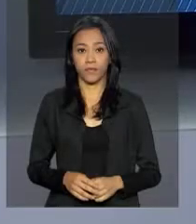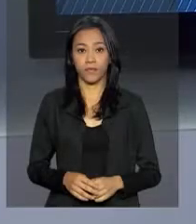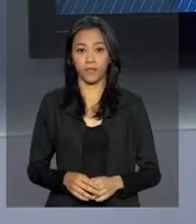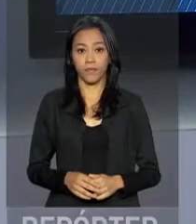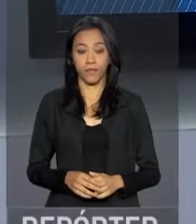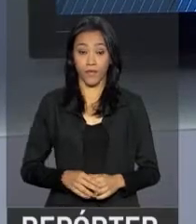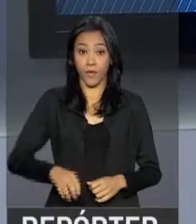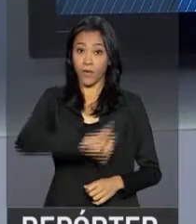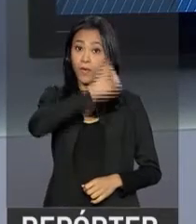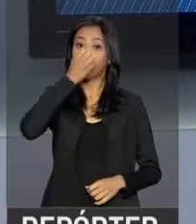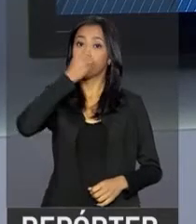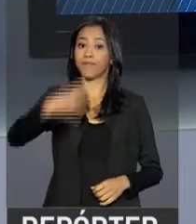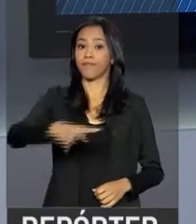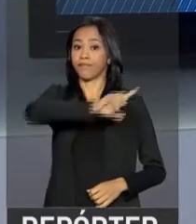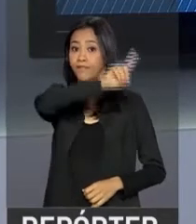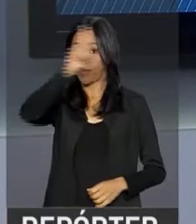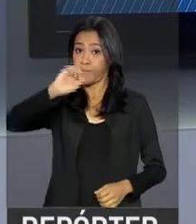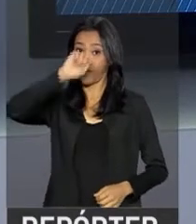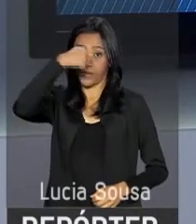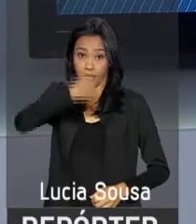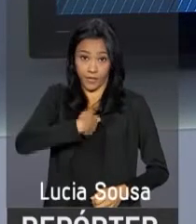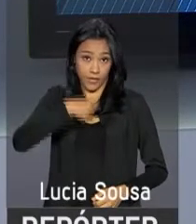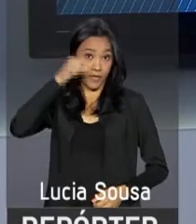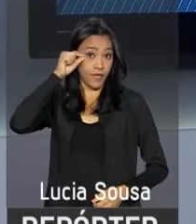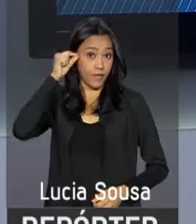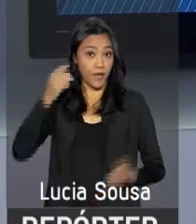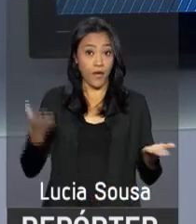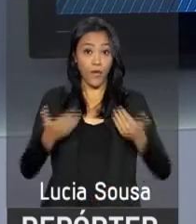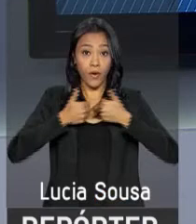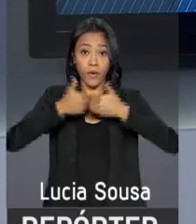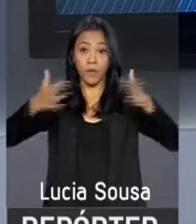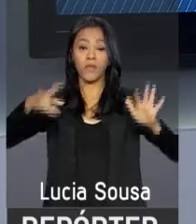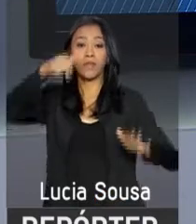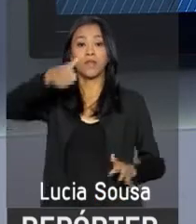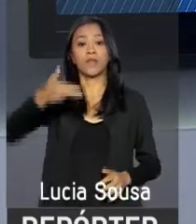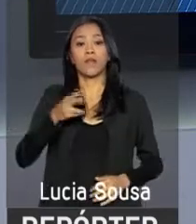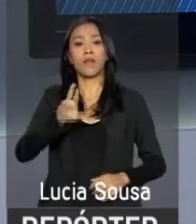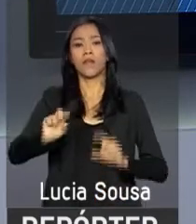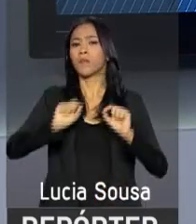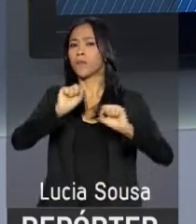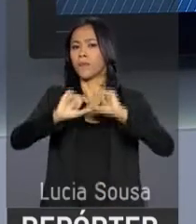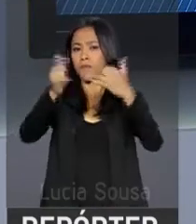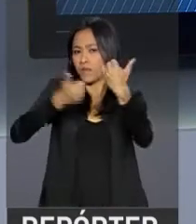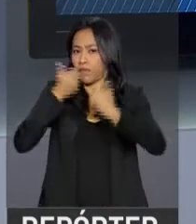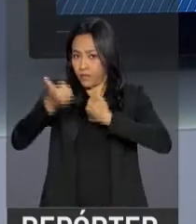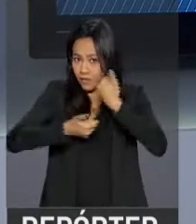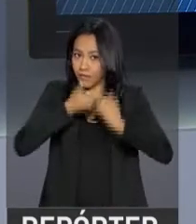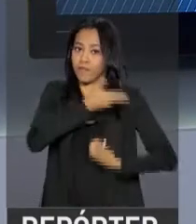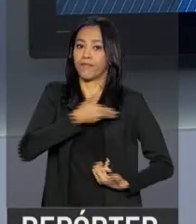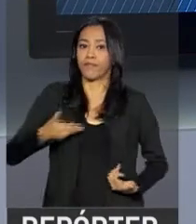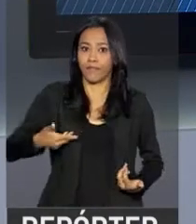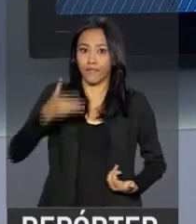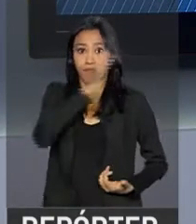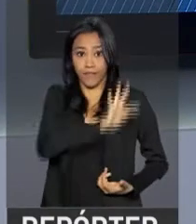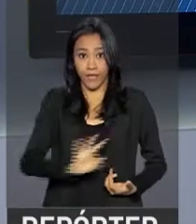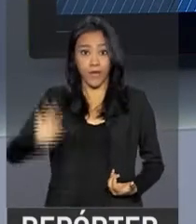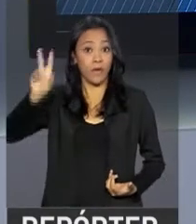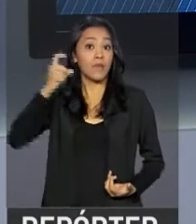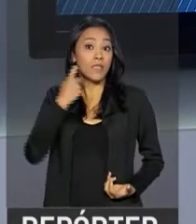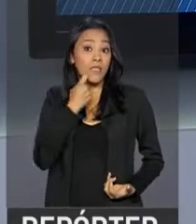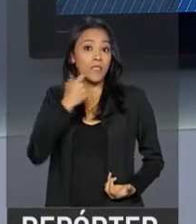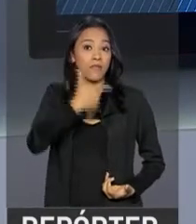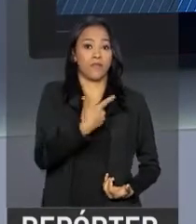olá bom dia eu sou o roberto camargo e começa agora o repórter nbr com as notícias do governo federal desta sexta-feira